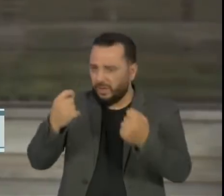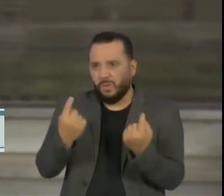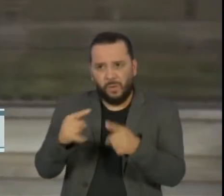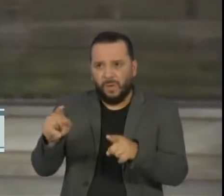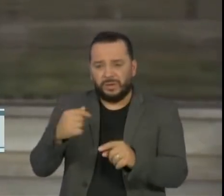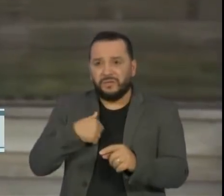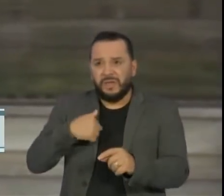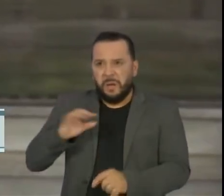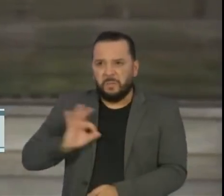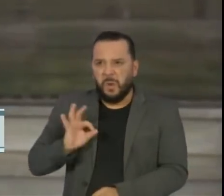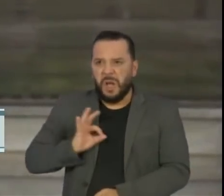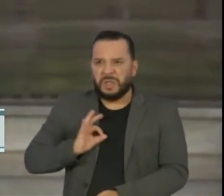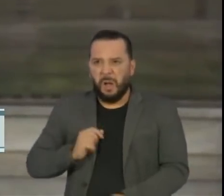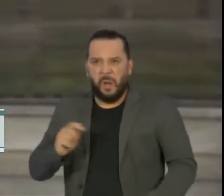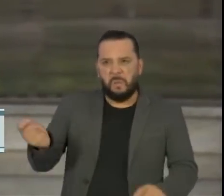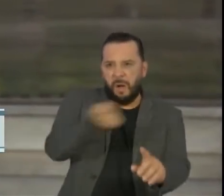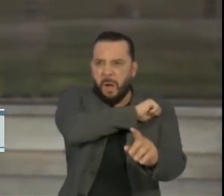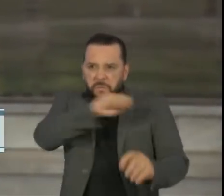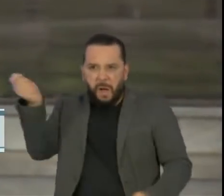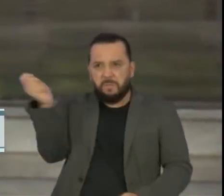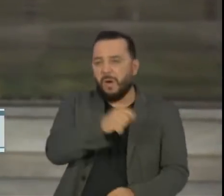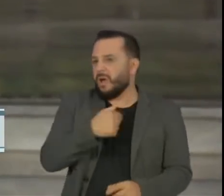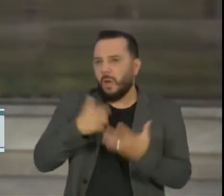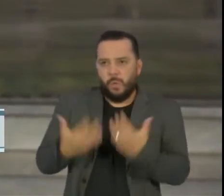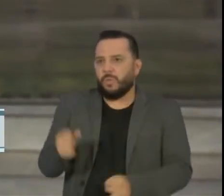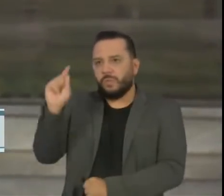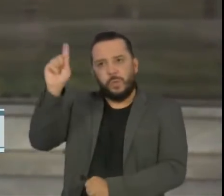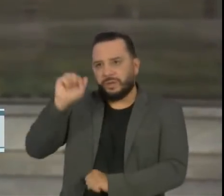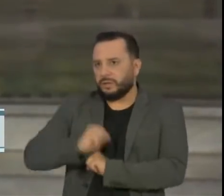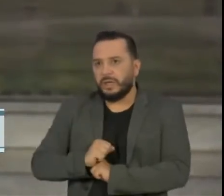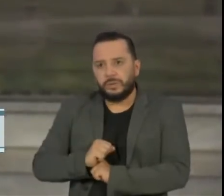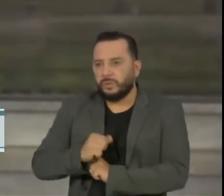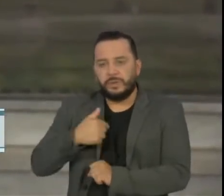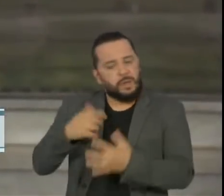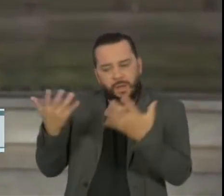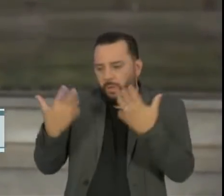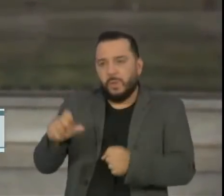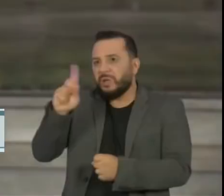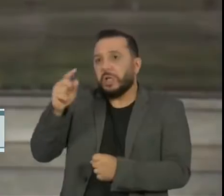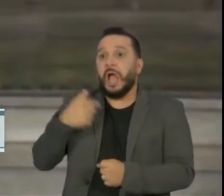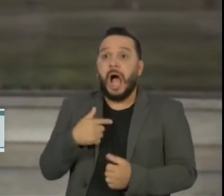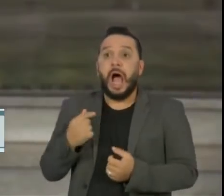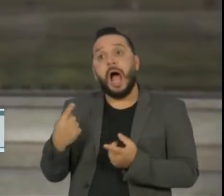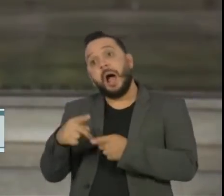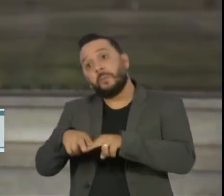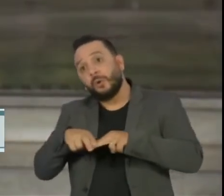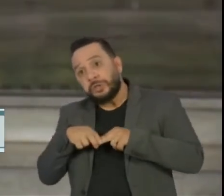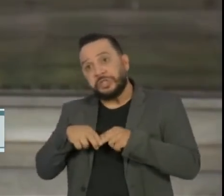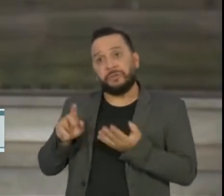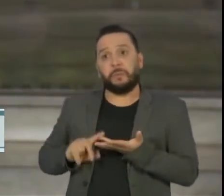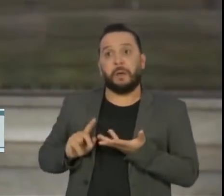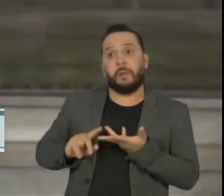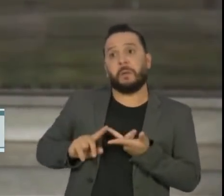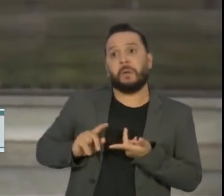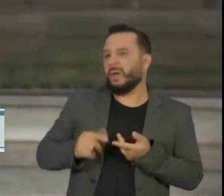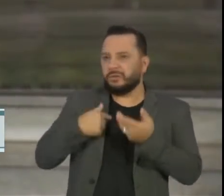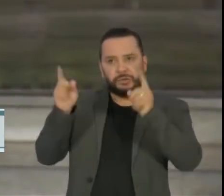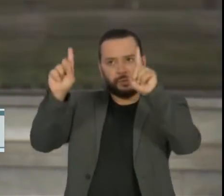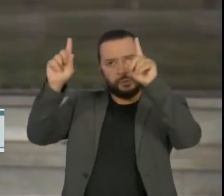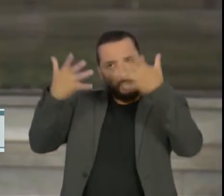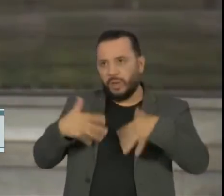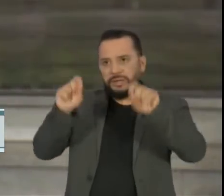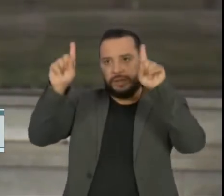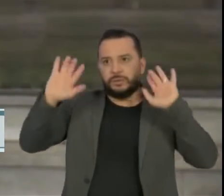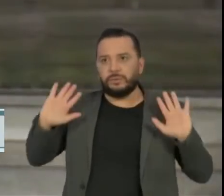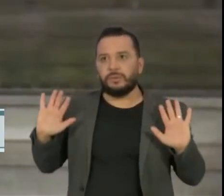aceita violência policial de nenhuma espécie, sob nenhuma justificativa, sob nenhuma condição. Quero deixar isso